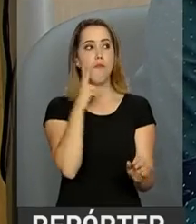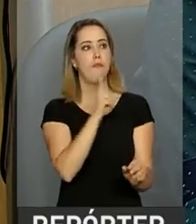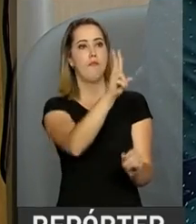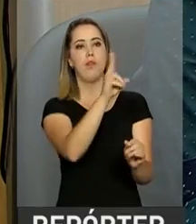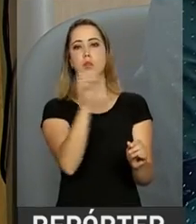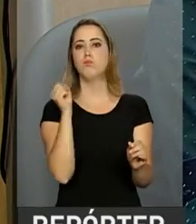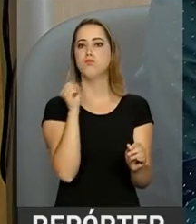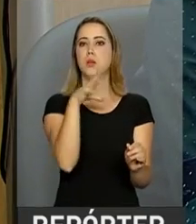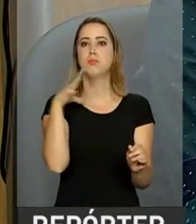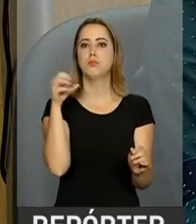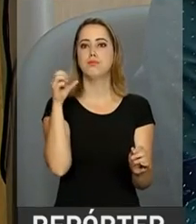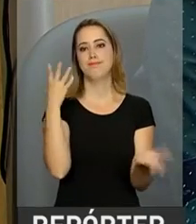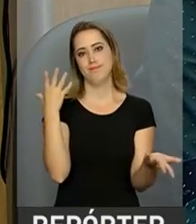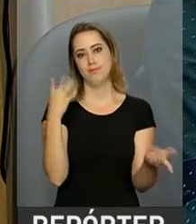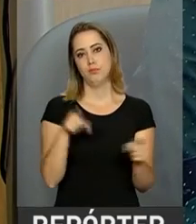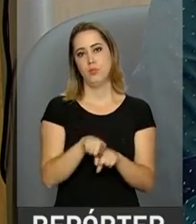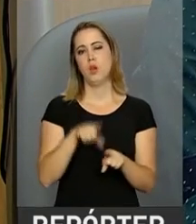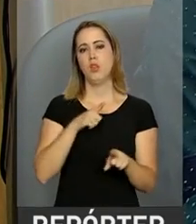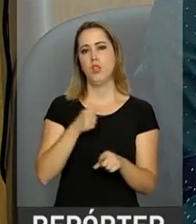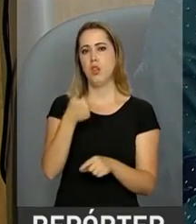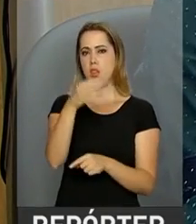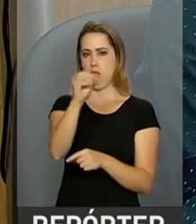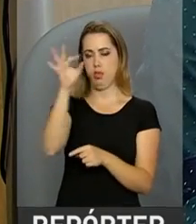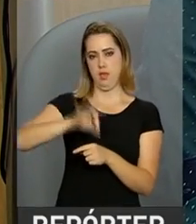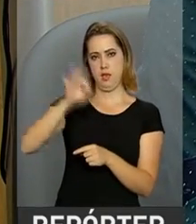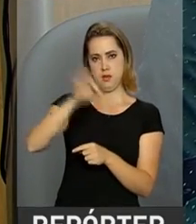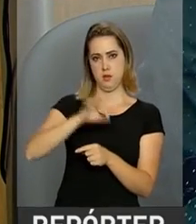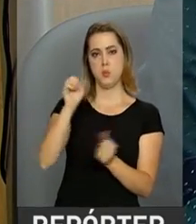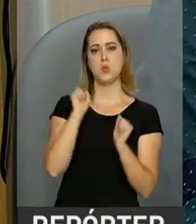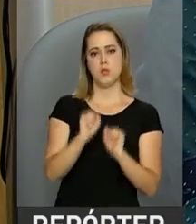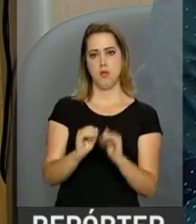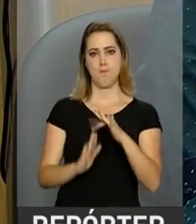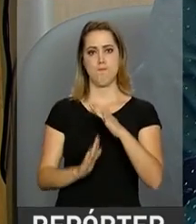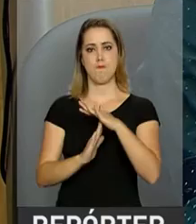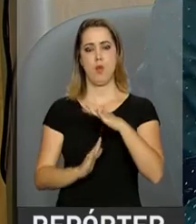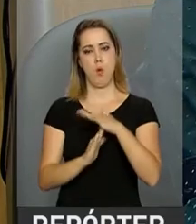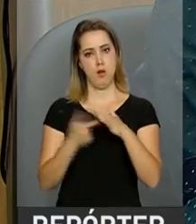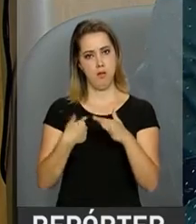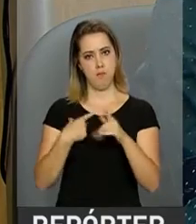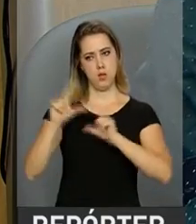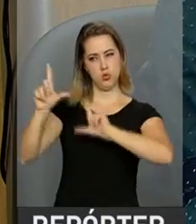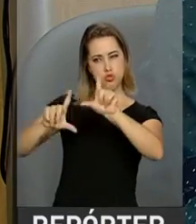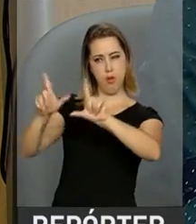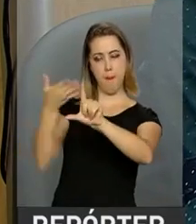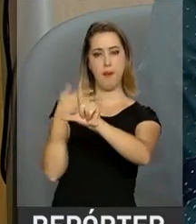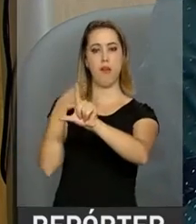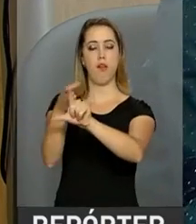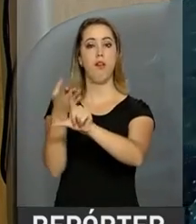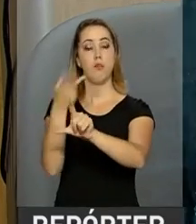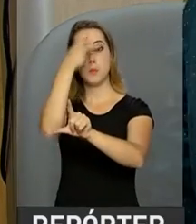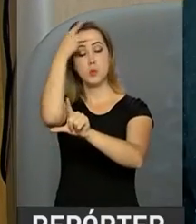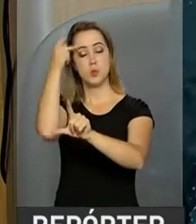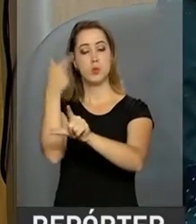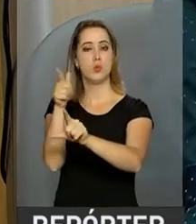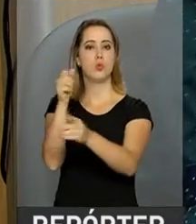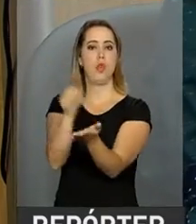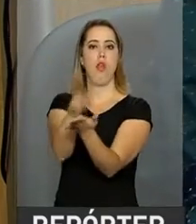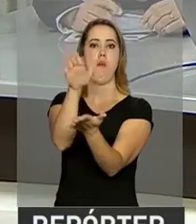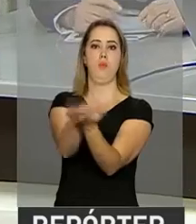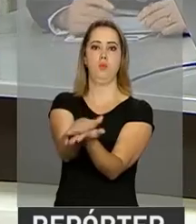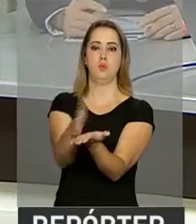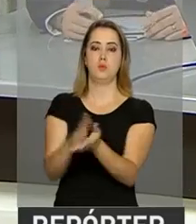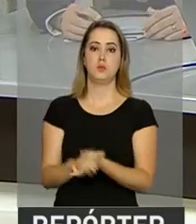quando o motorista passa pelo radar, existe uma tolerância de 10% no limite da velocidade indicado nas placas para que ele não seja multado?